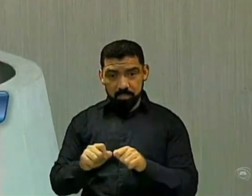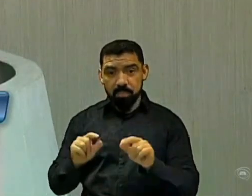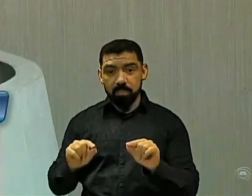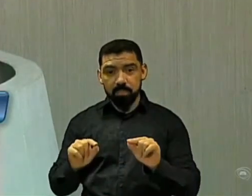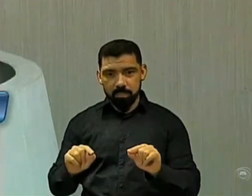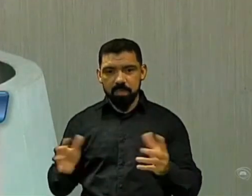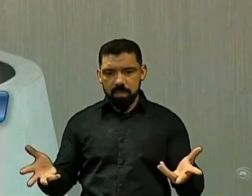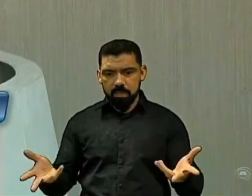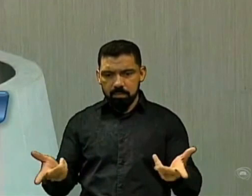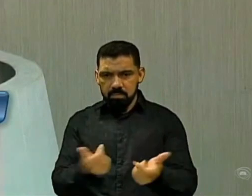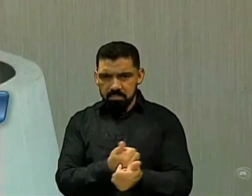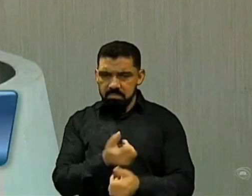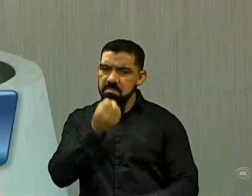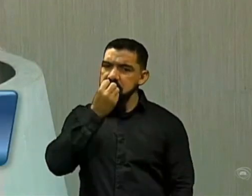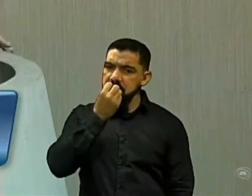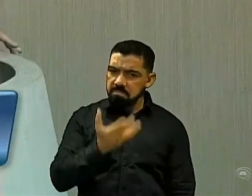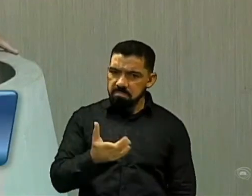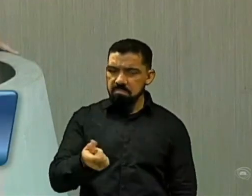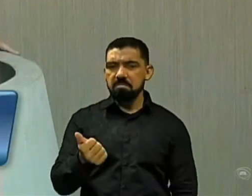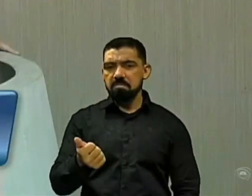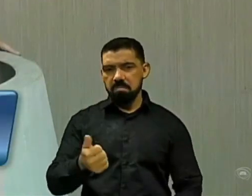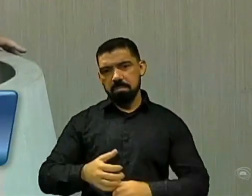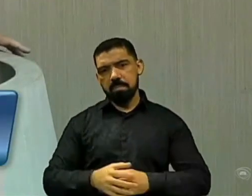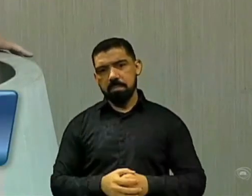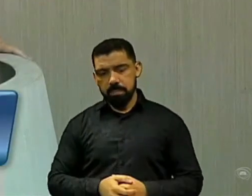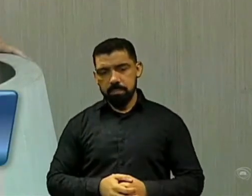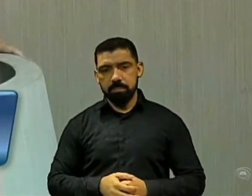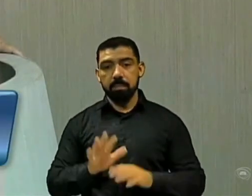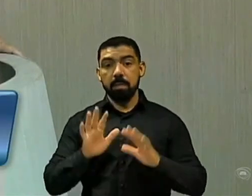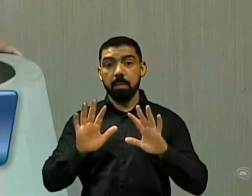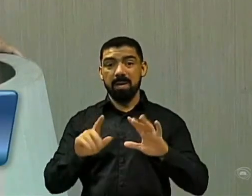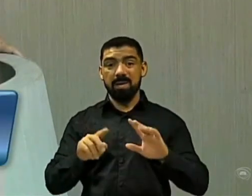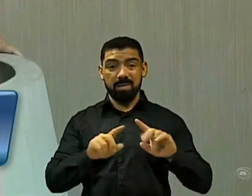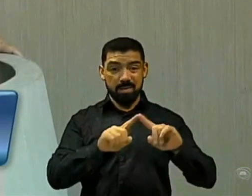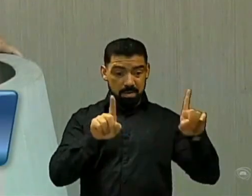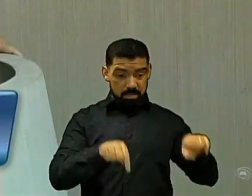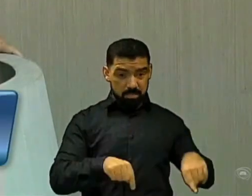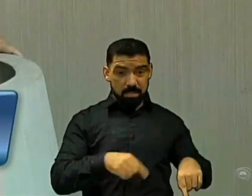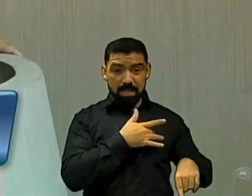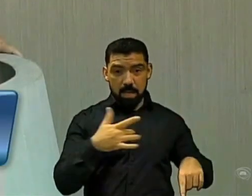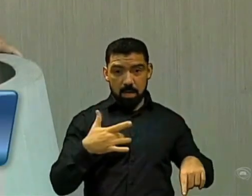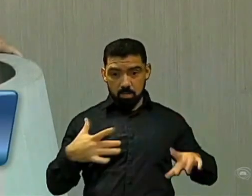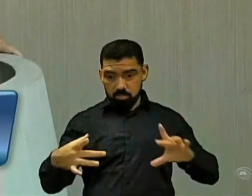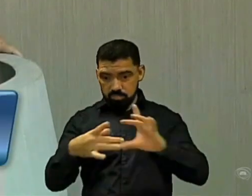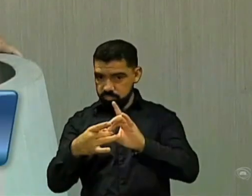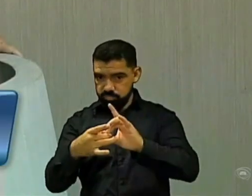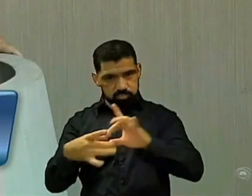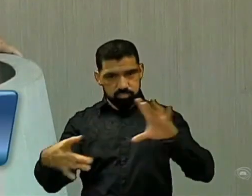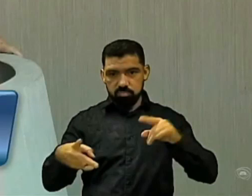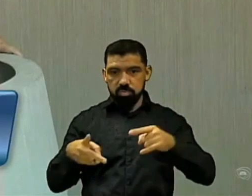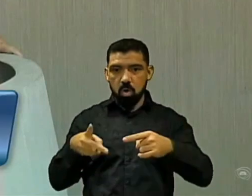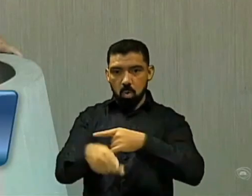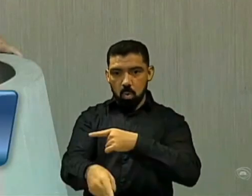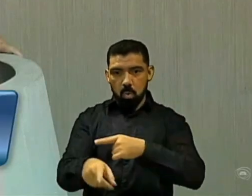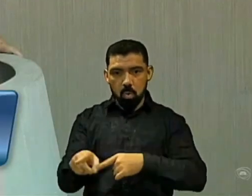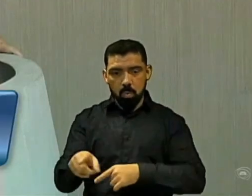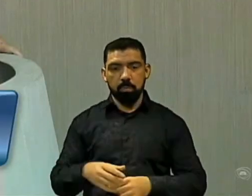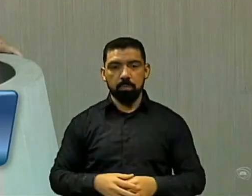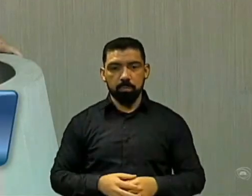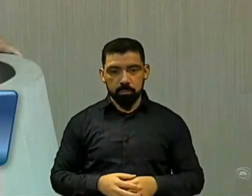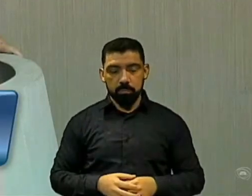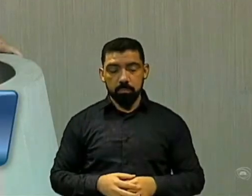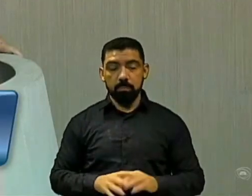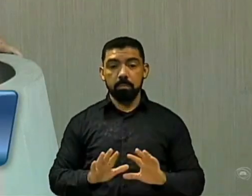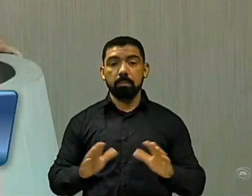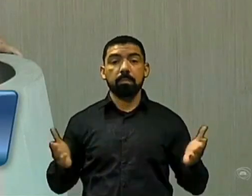numa excelência indescritível. Cortaram o Hospital São Carlos da vida dos usuários da Unimed e